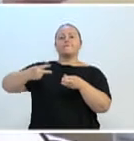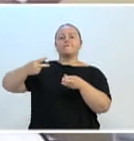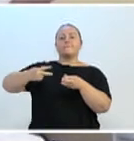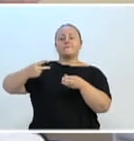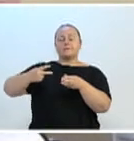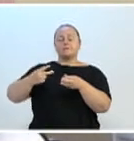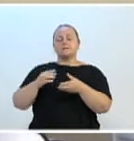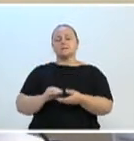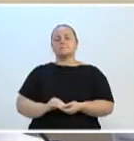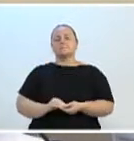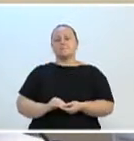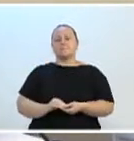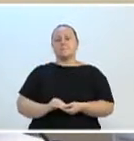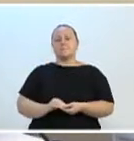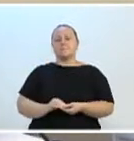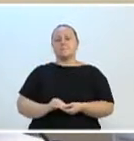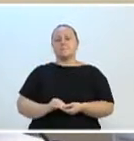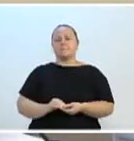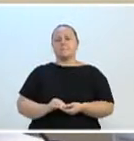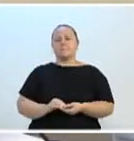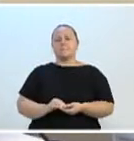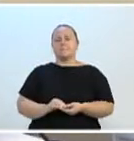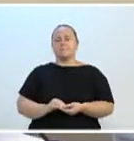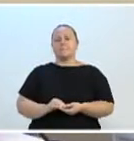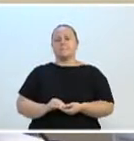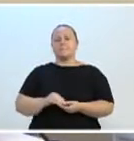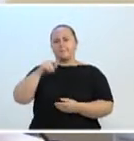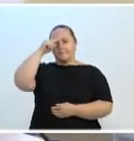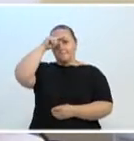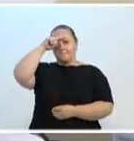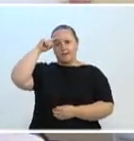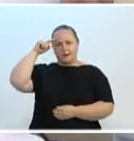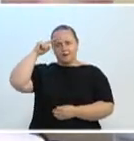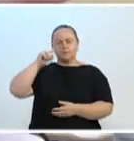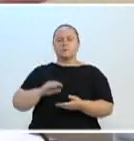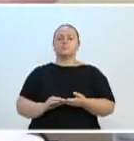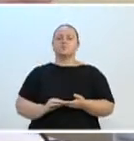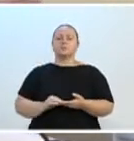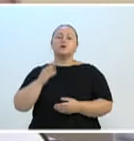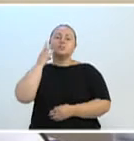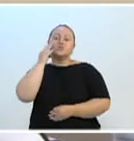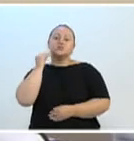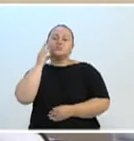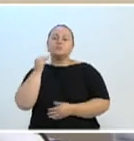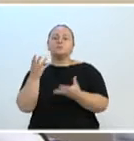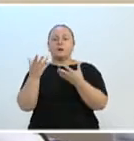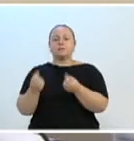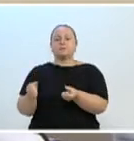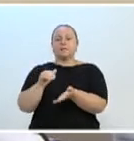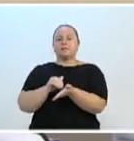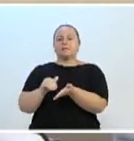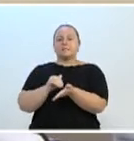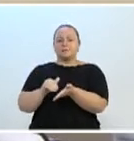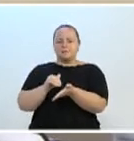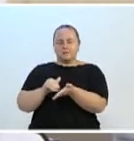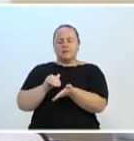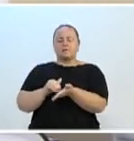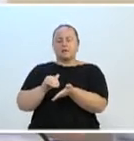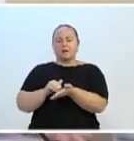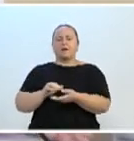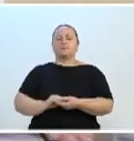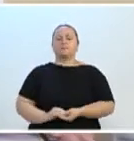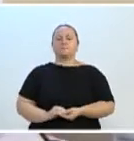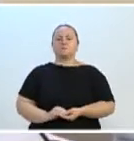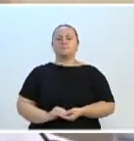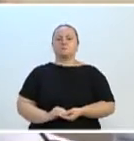Rosa. Candidato avulso a primeiro secretário, vereador Gilson de Souza. E candidata avulsa a